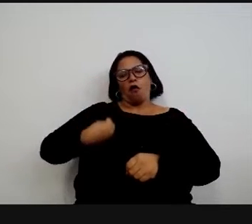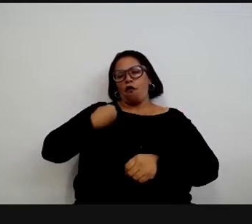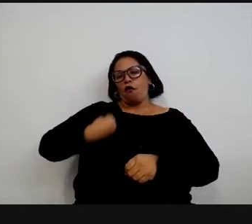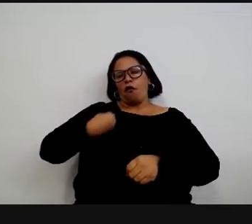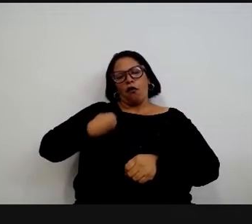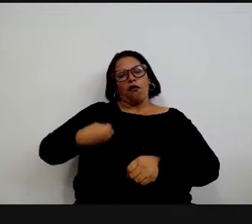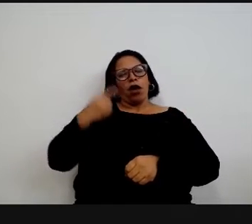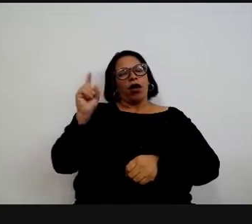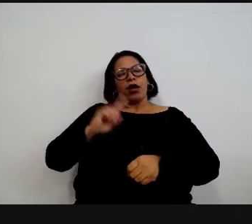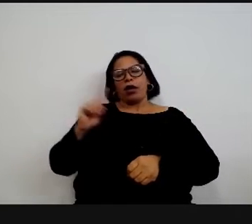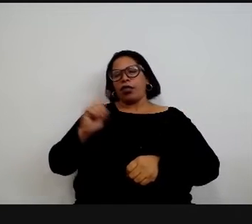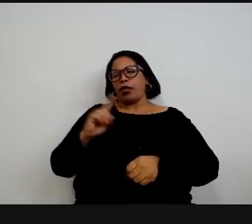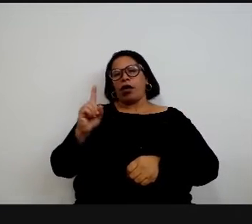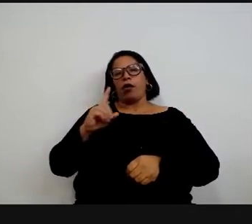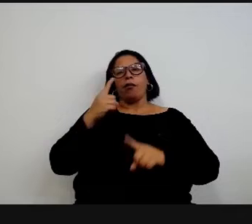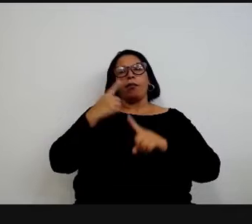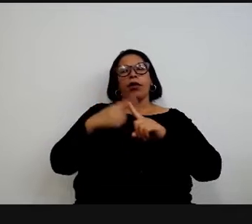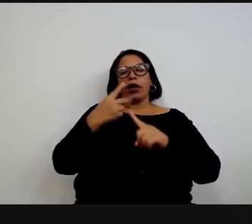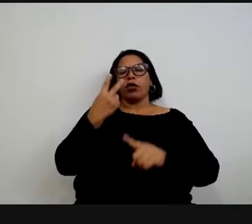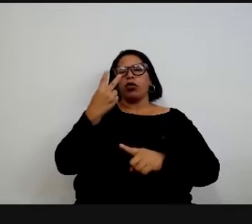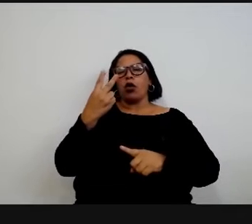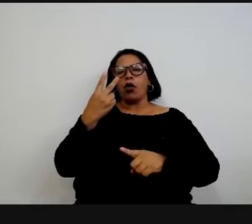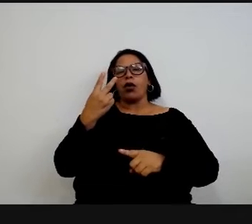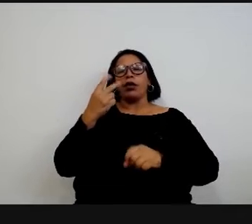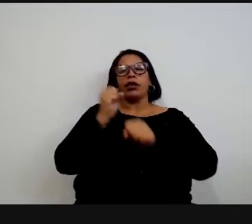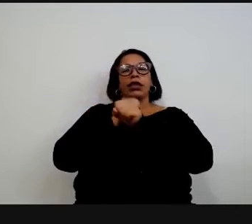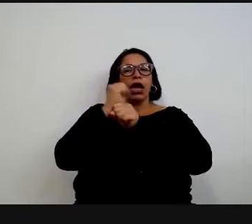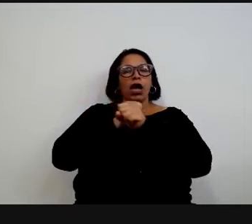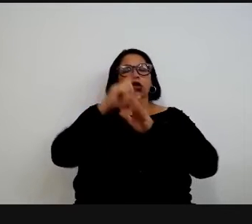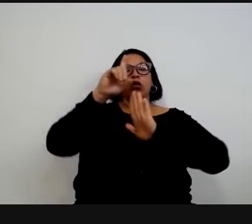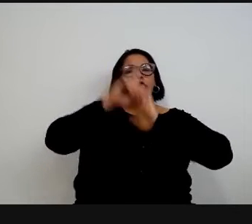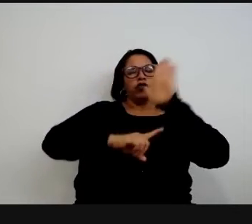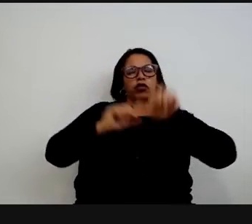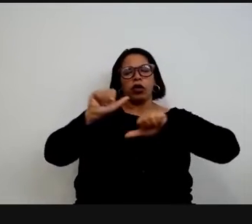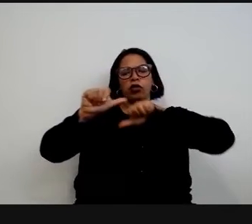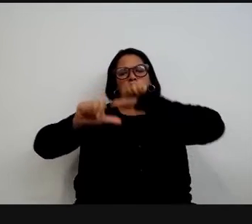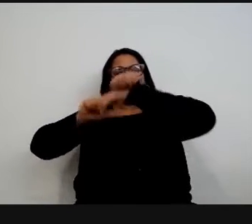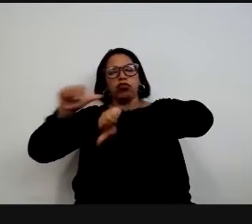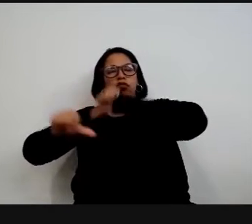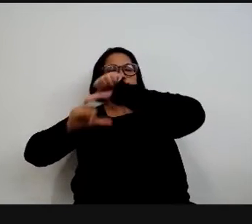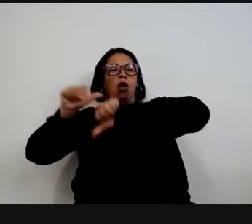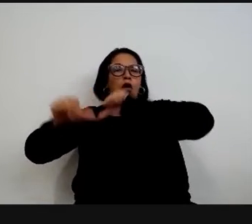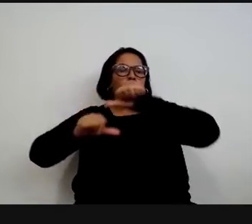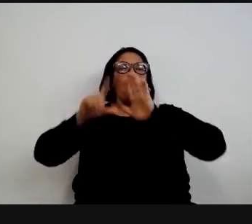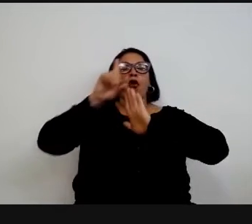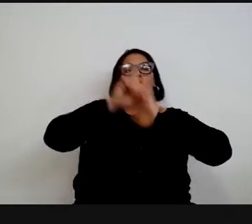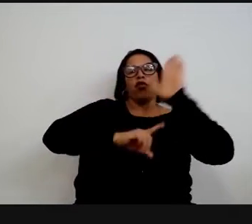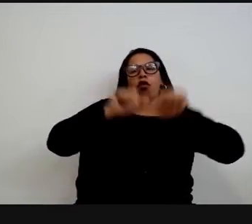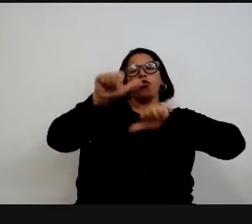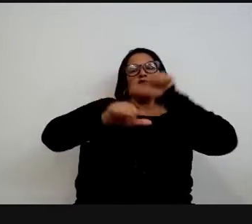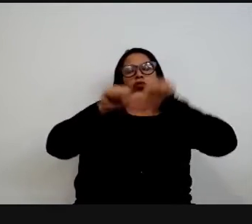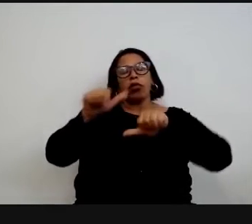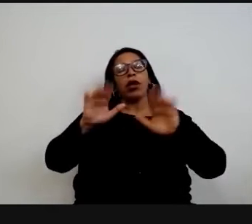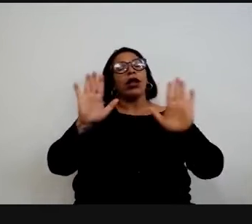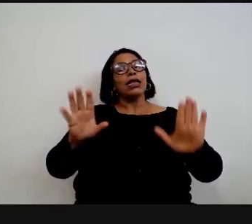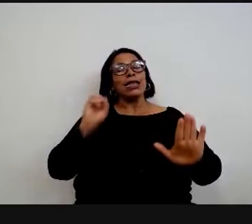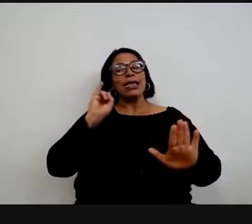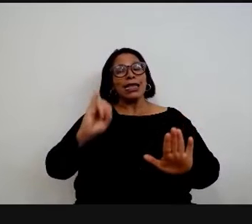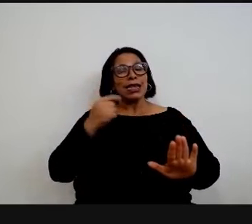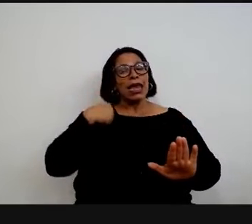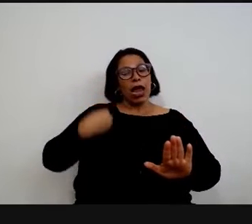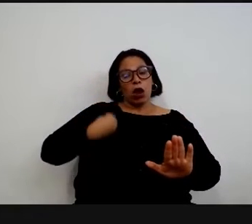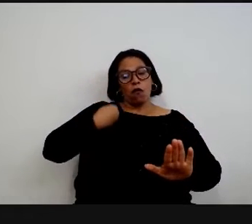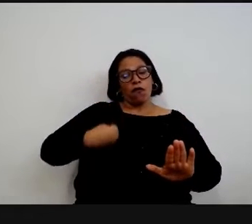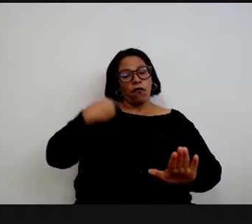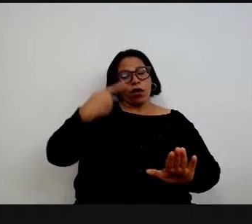porque a gente passa normalmente 2 anos lá na direção geral, mudam os presidentes e mudam os diretores gerais. Eu digo, olha,